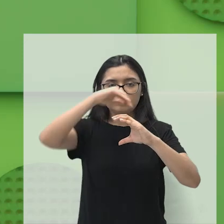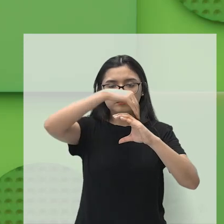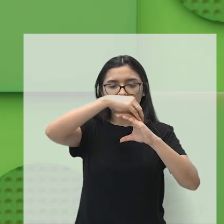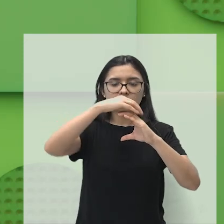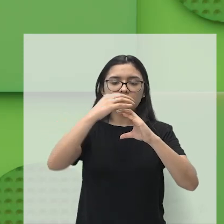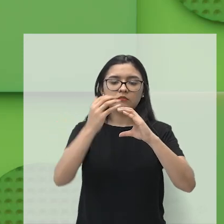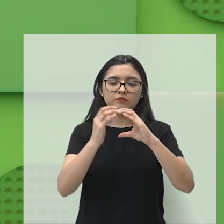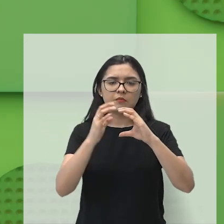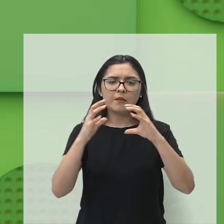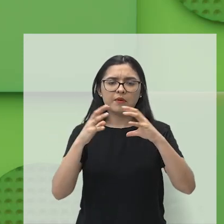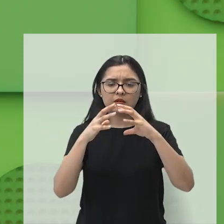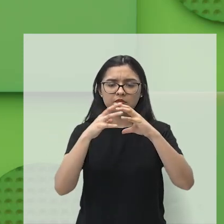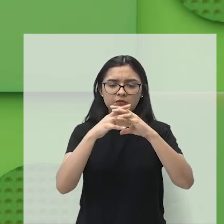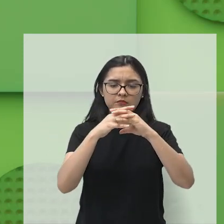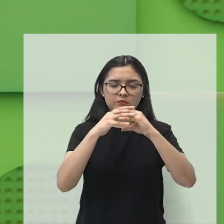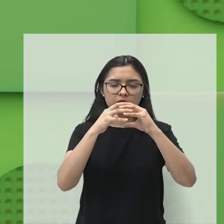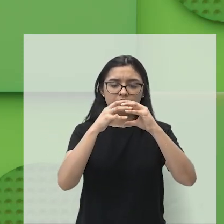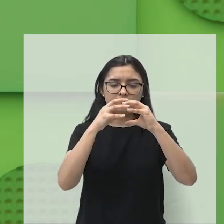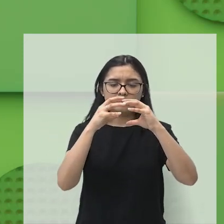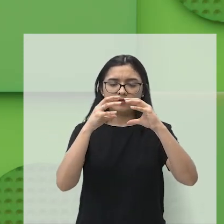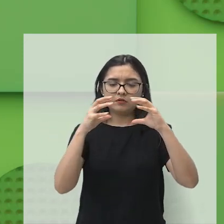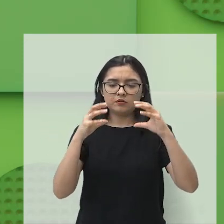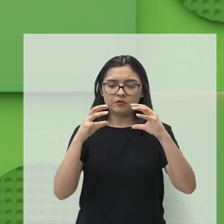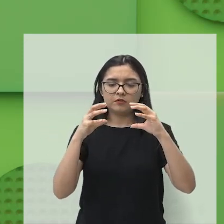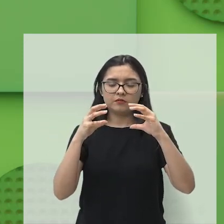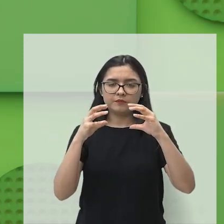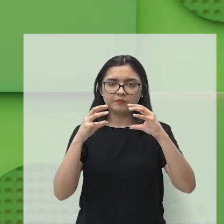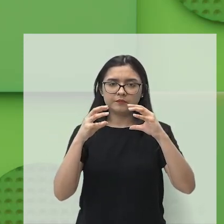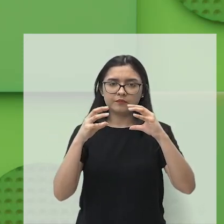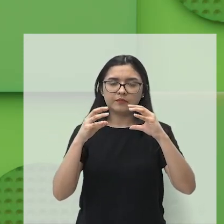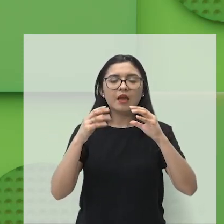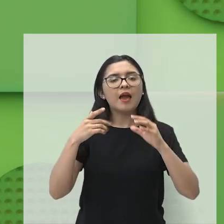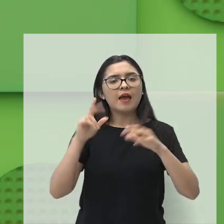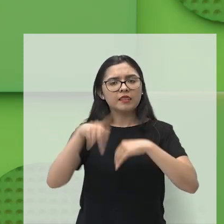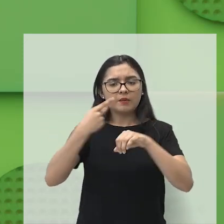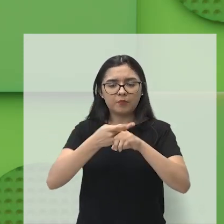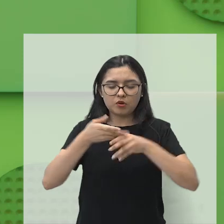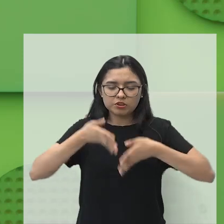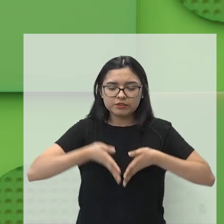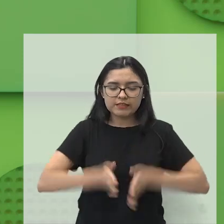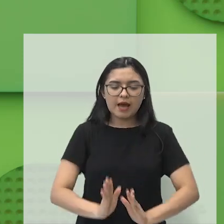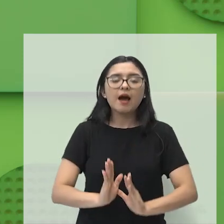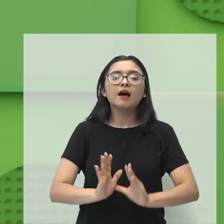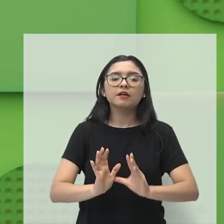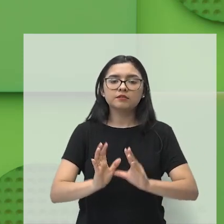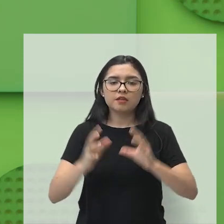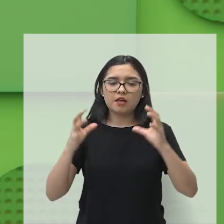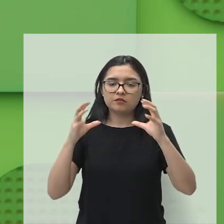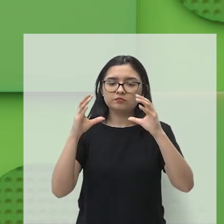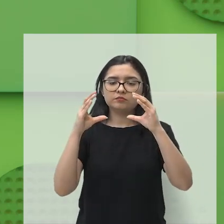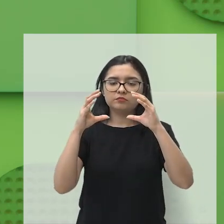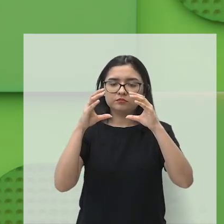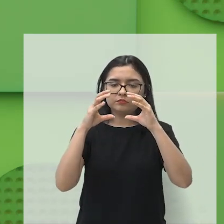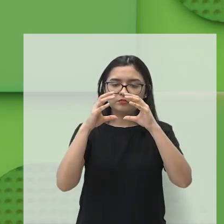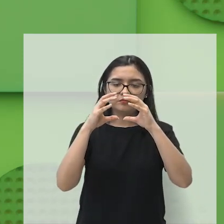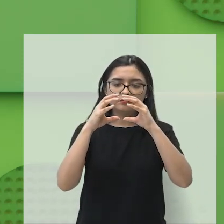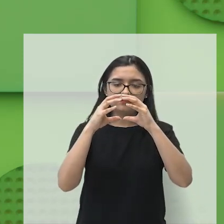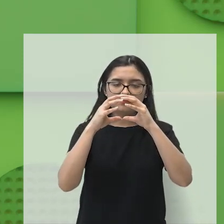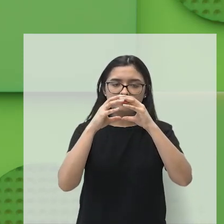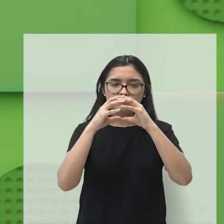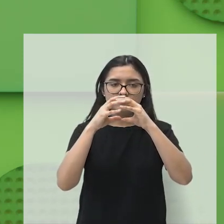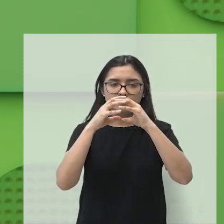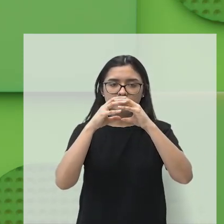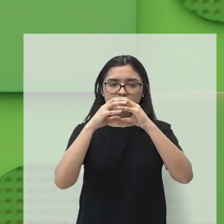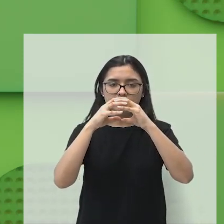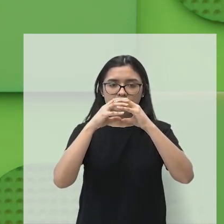meio que desmontados. E quando a gente, após o parto, que ele vai para o lugar ali e